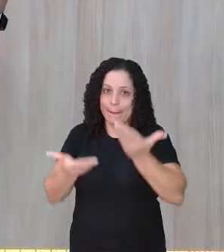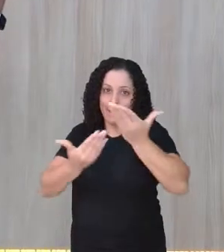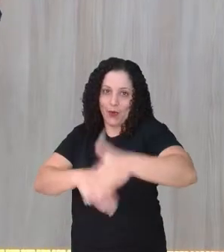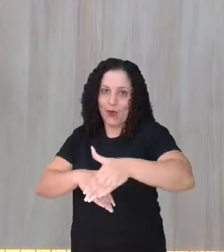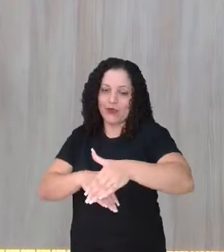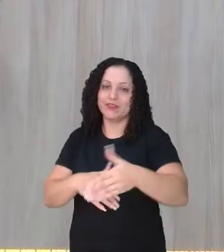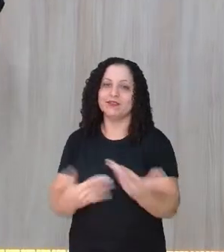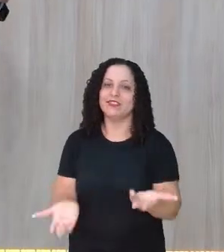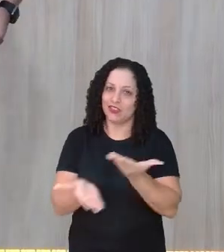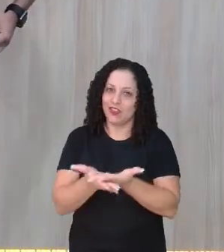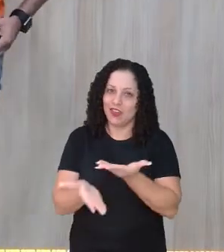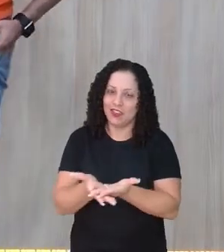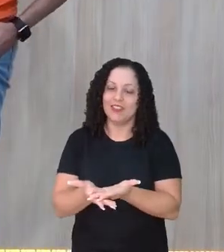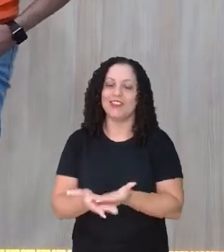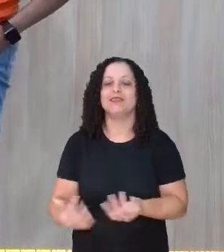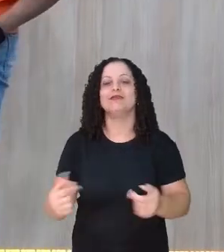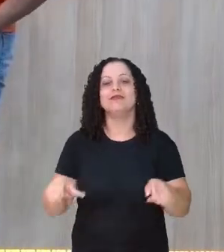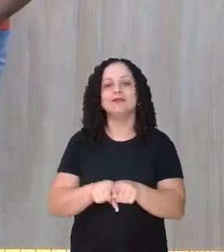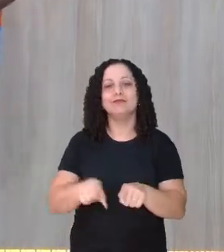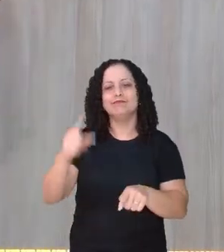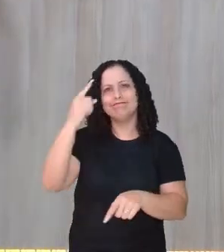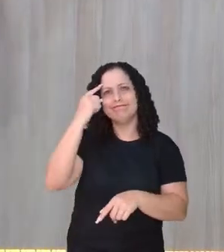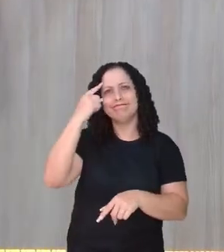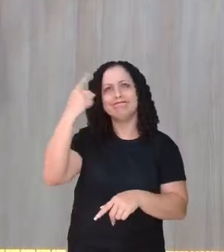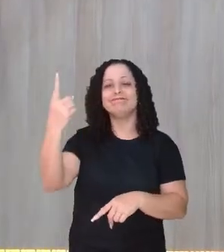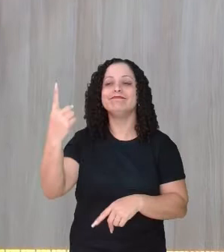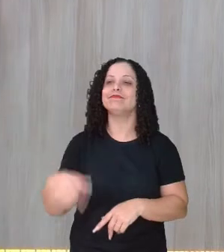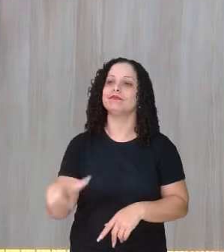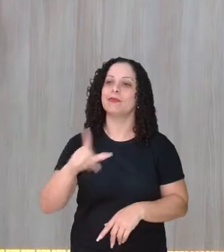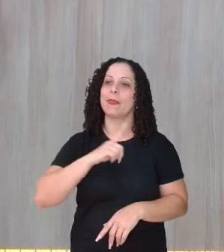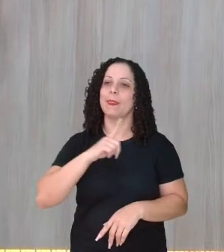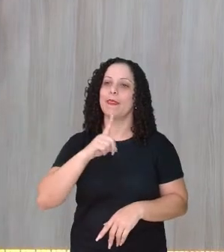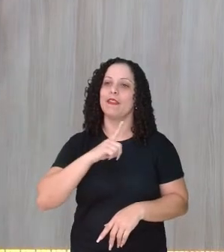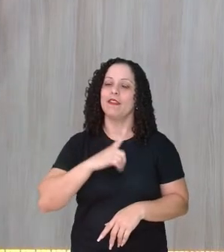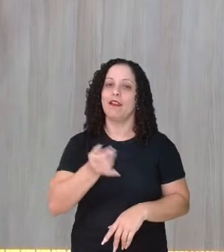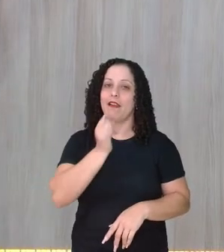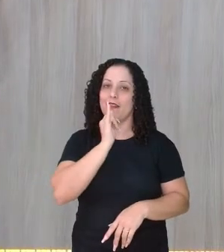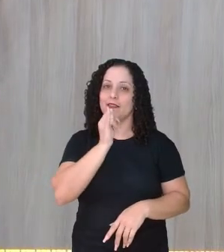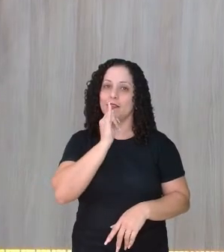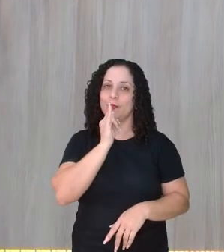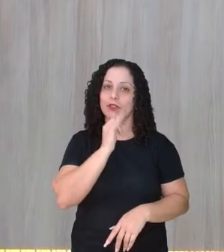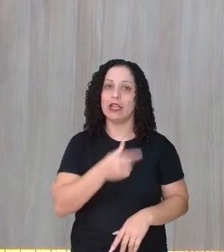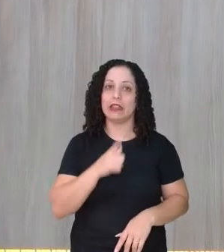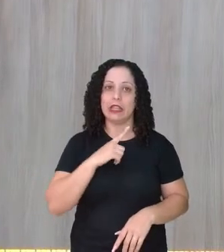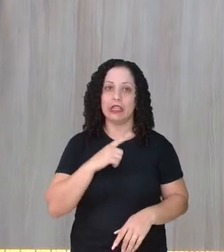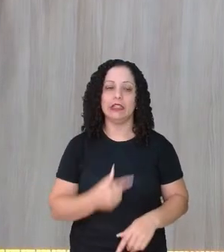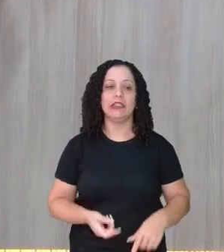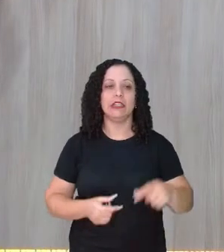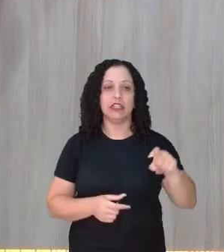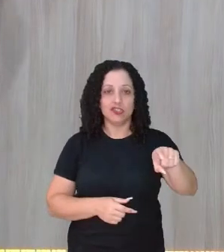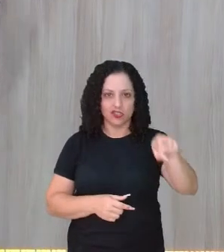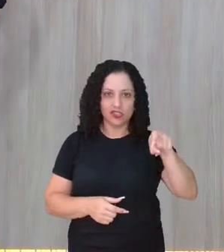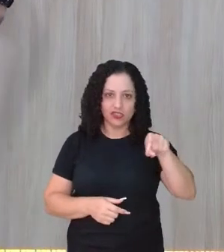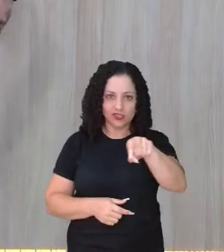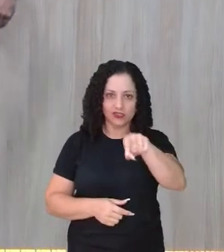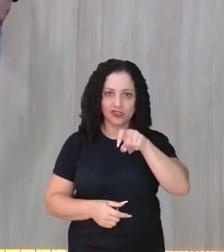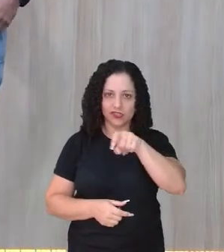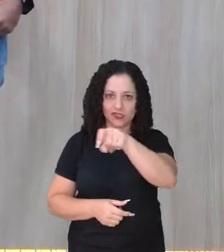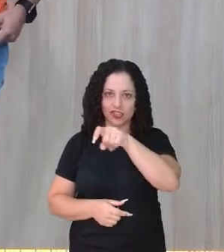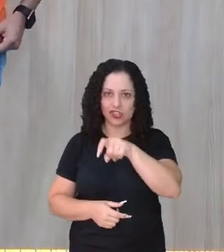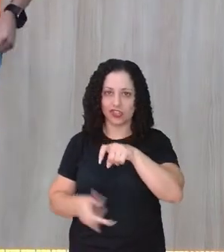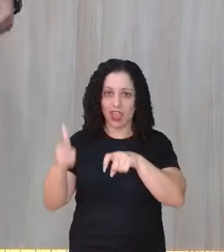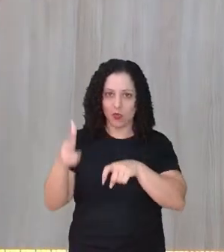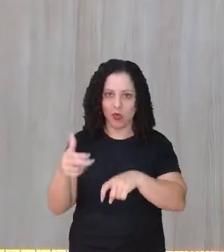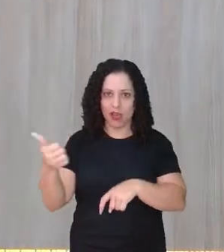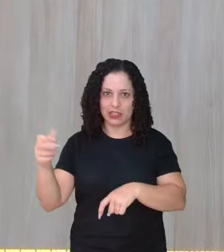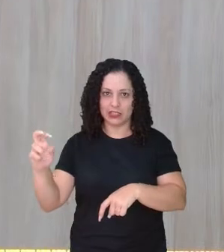nunca erram, né? Então, pensa comigo aí que eu tenho esses 3x aí igual a 15, certo?